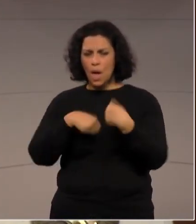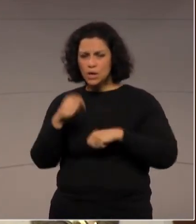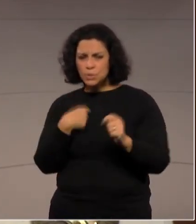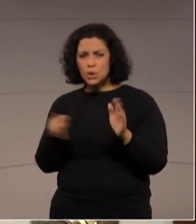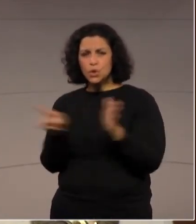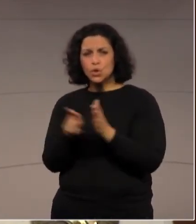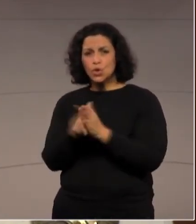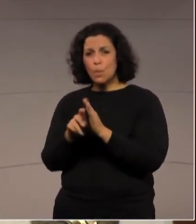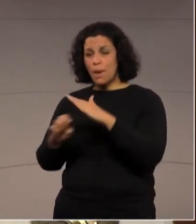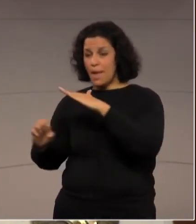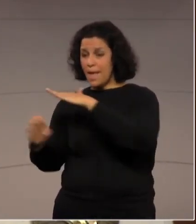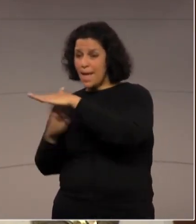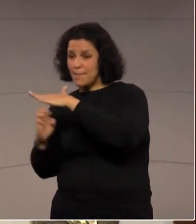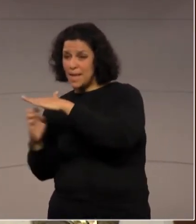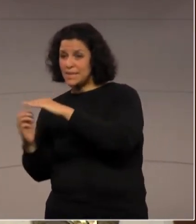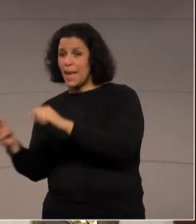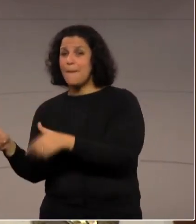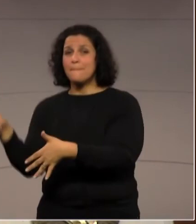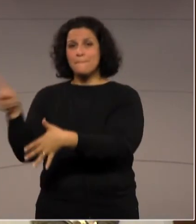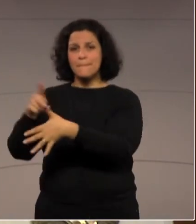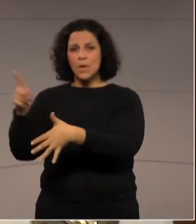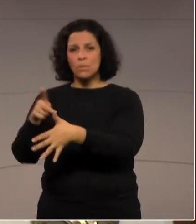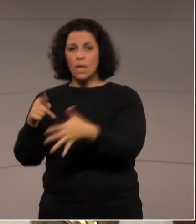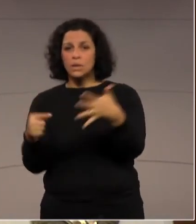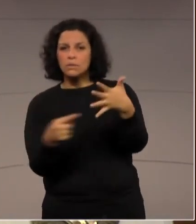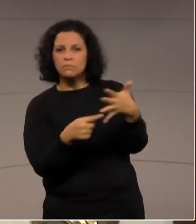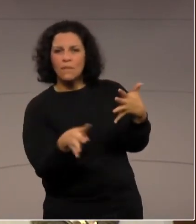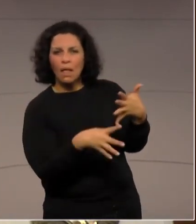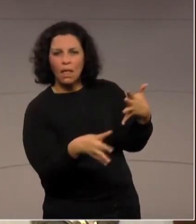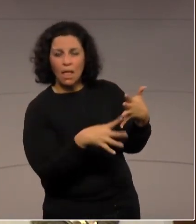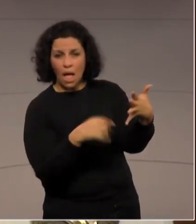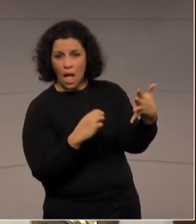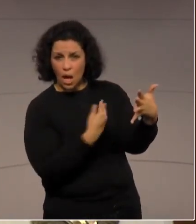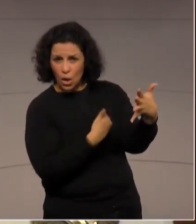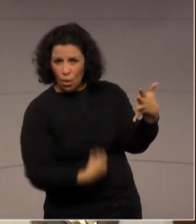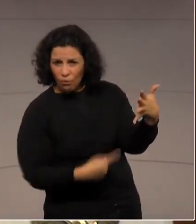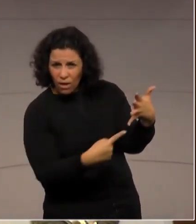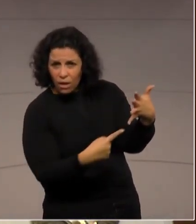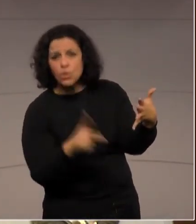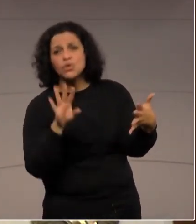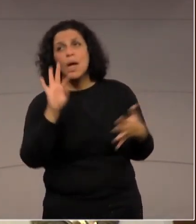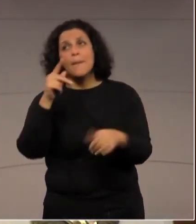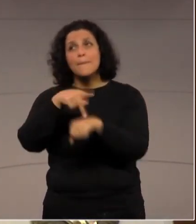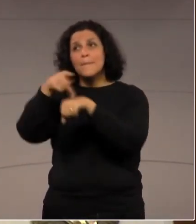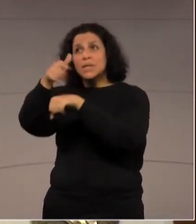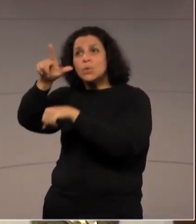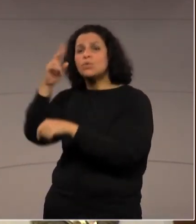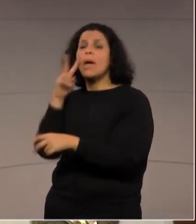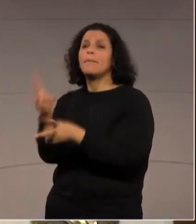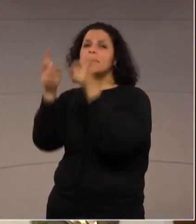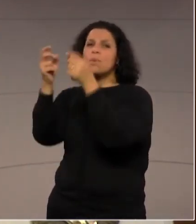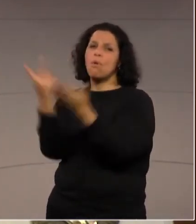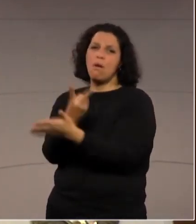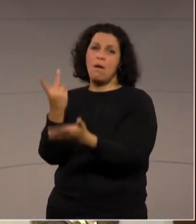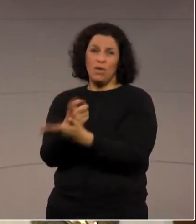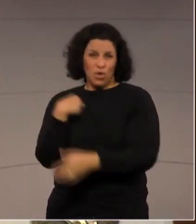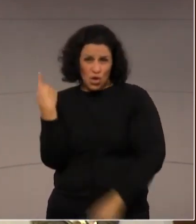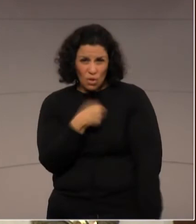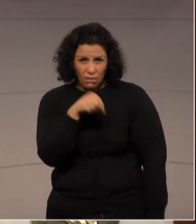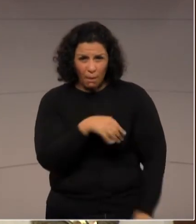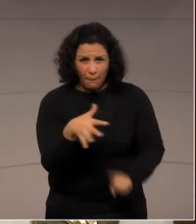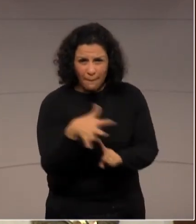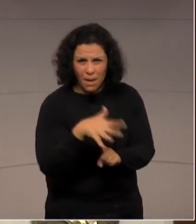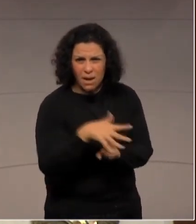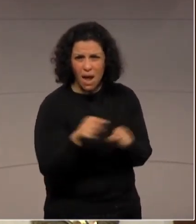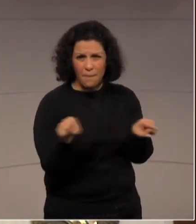privado sobre o público já foi provado em outros países que não deu certo e aqui o paraná não pode ser o case nesse sentido